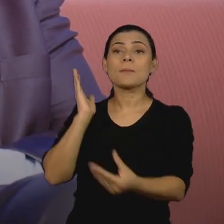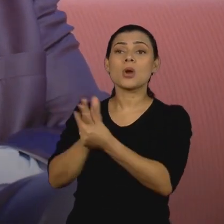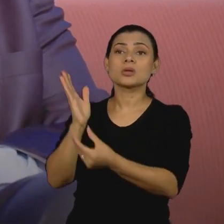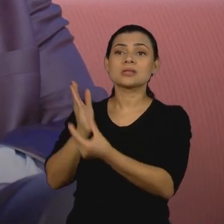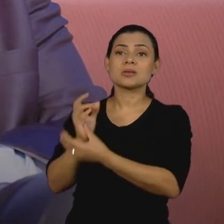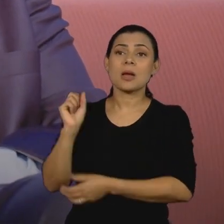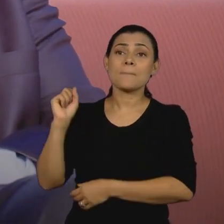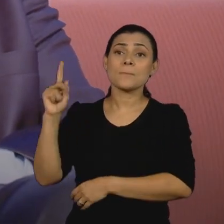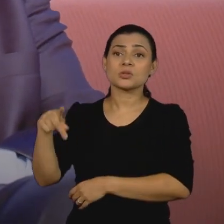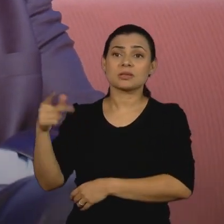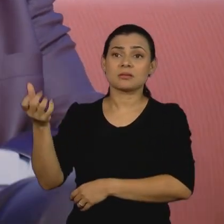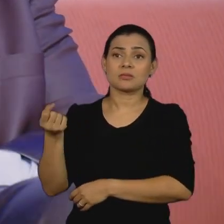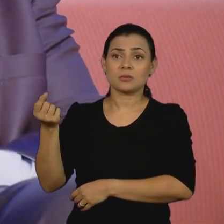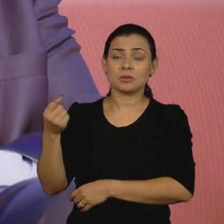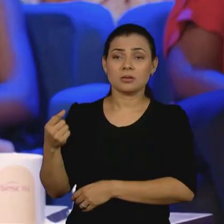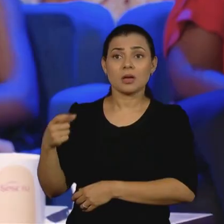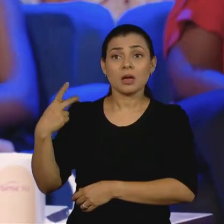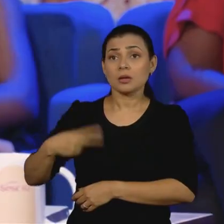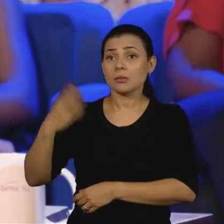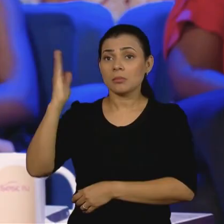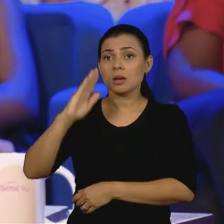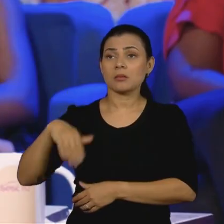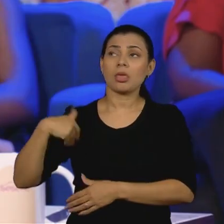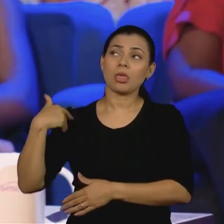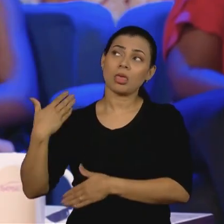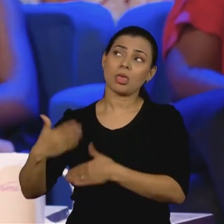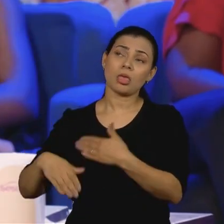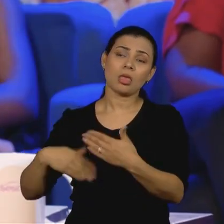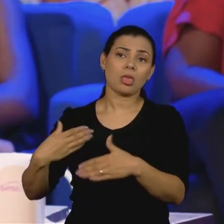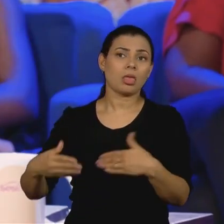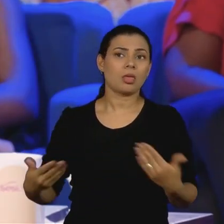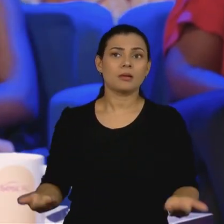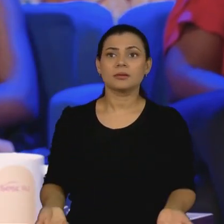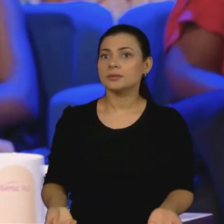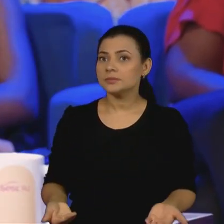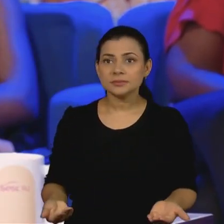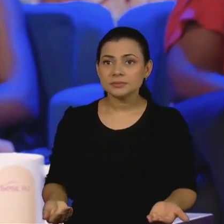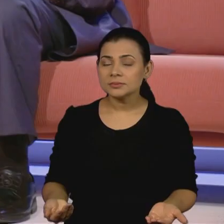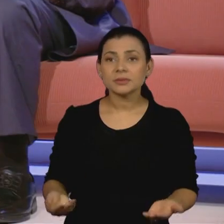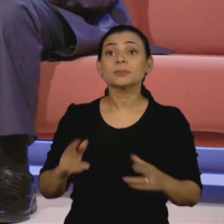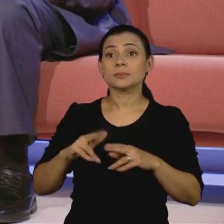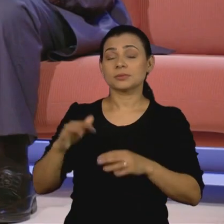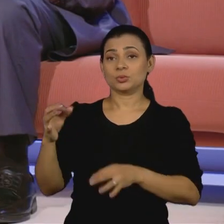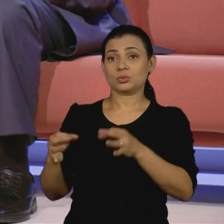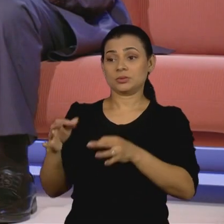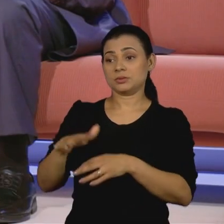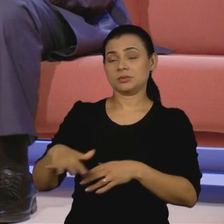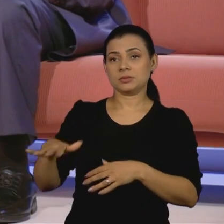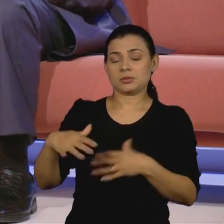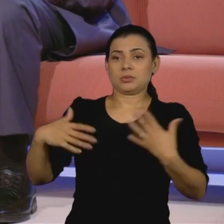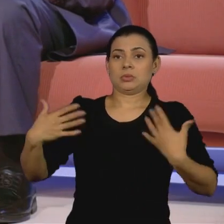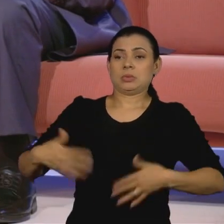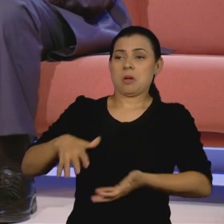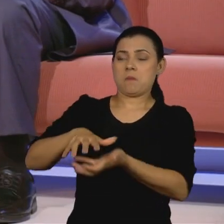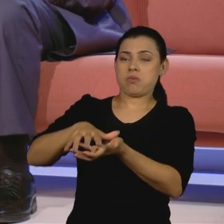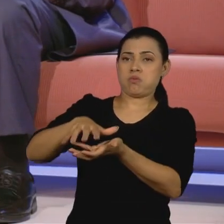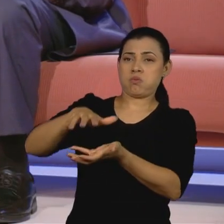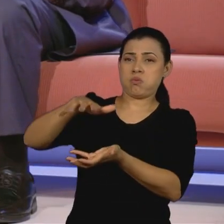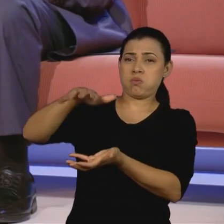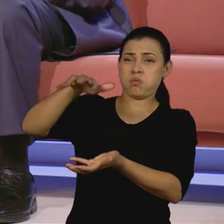que é uma chaga no Brasil. E hoje a máquina do judiciário é entupida, veja bem,